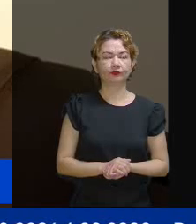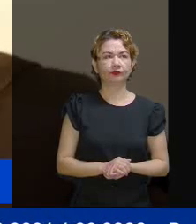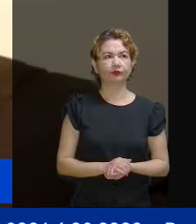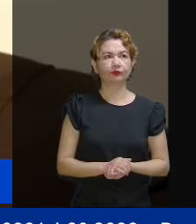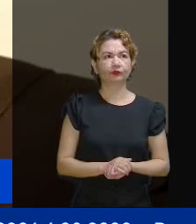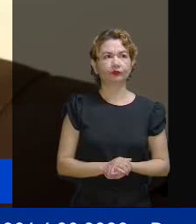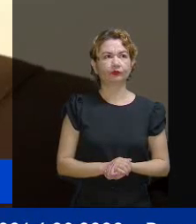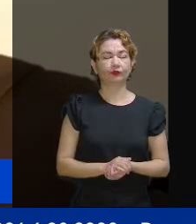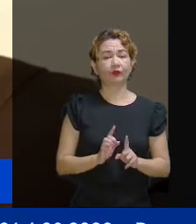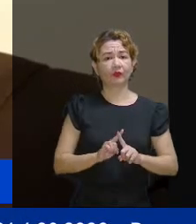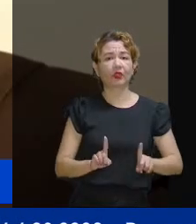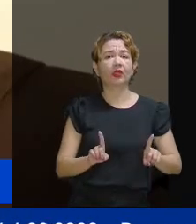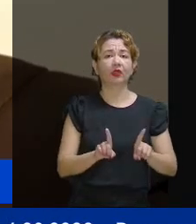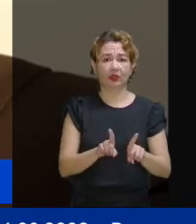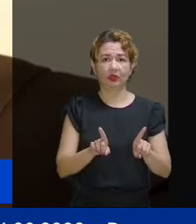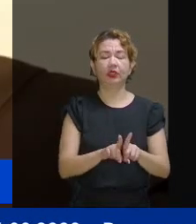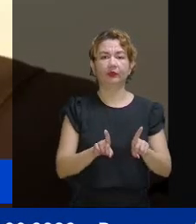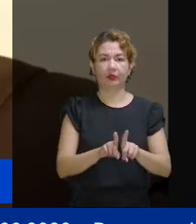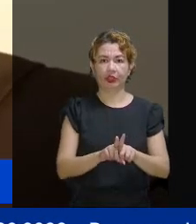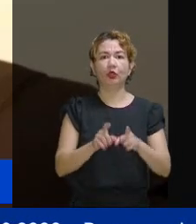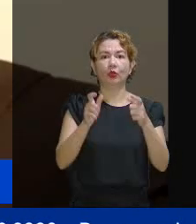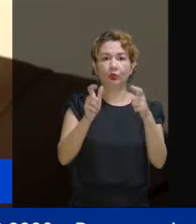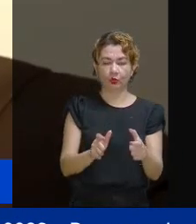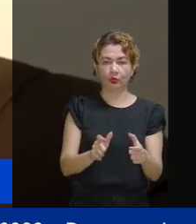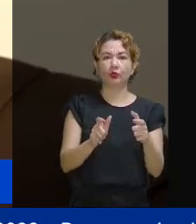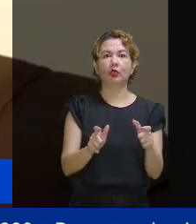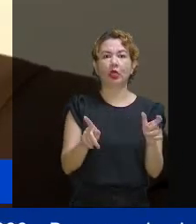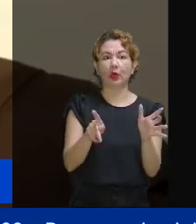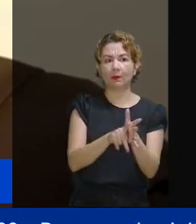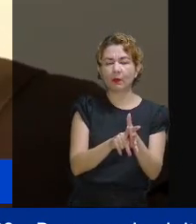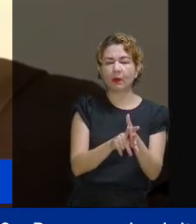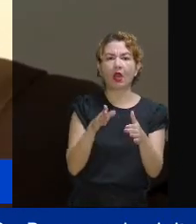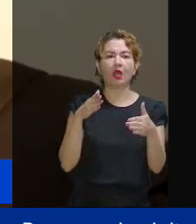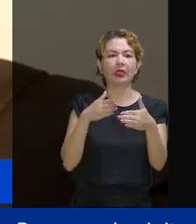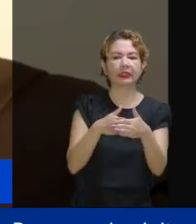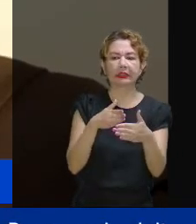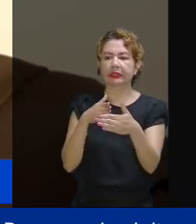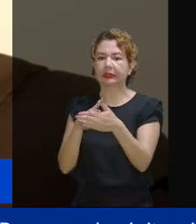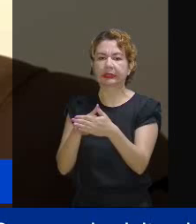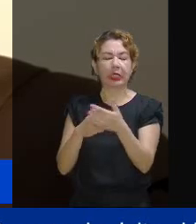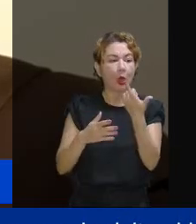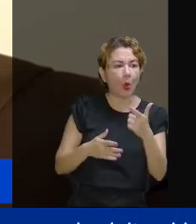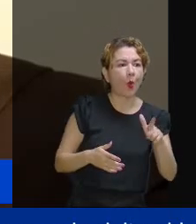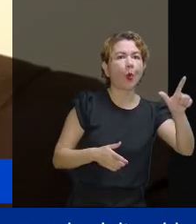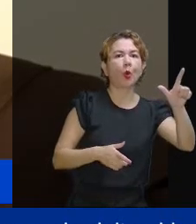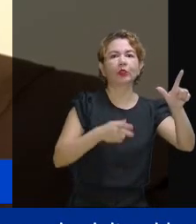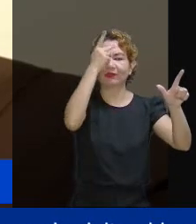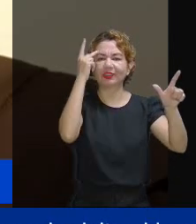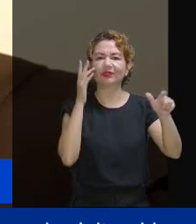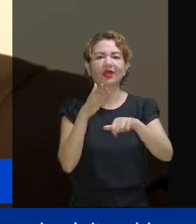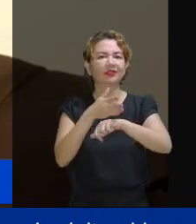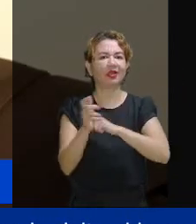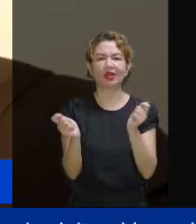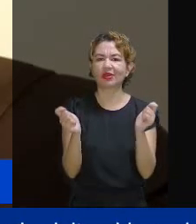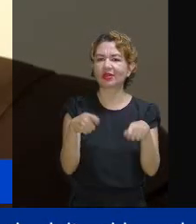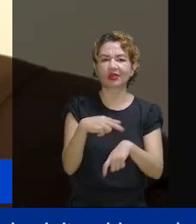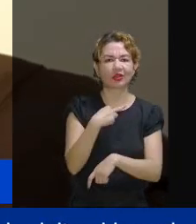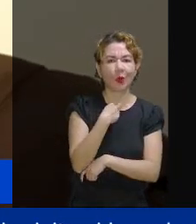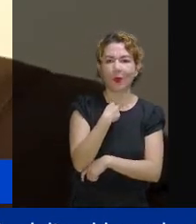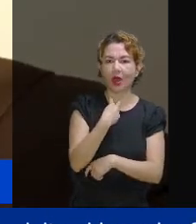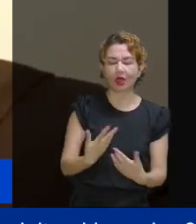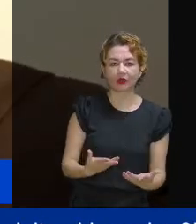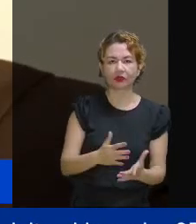Tampouco se tratou de local privado a outras pessoas, ao acesso de outras pessoas. Portanto, não há de se falar propaganda